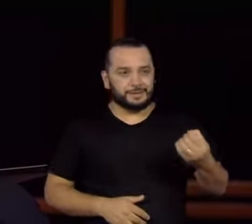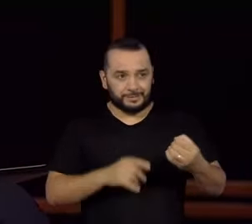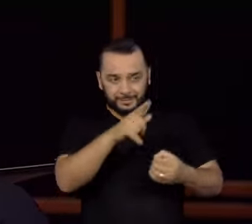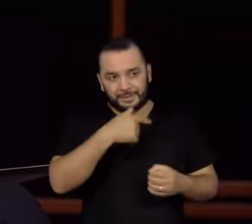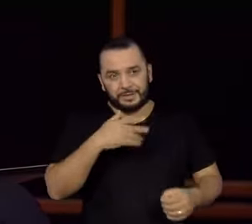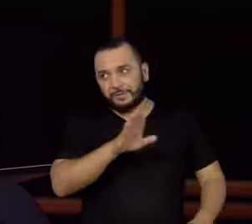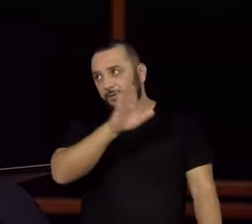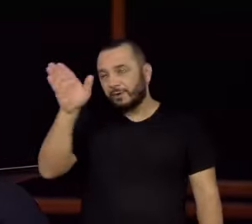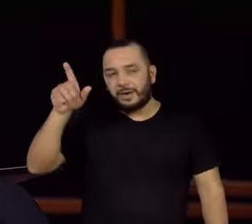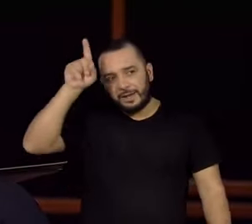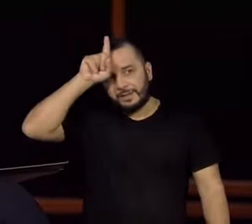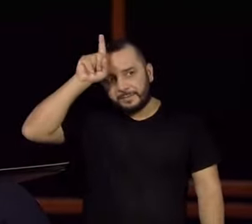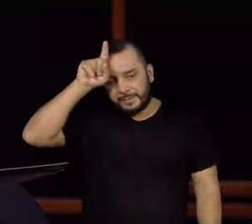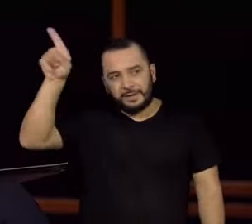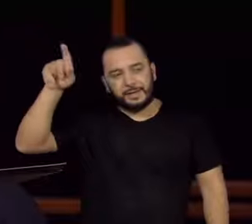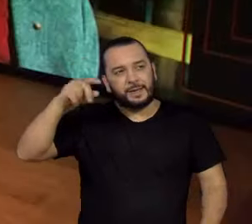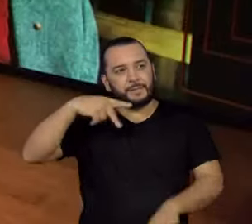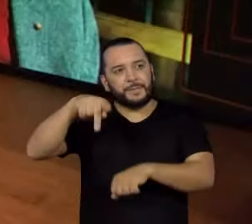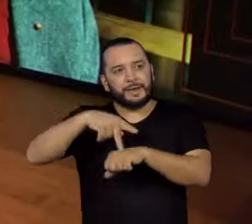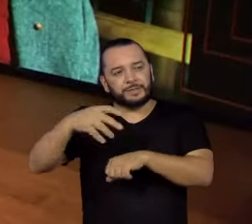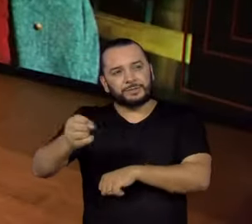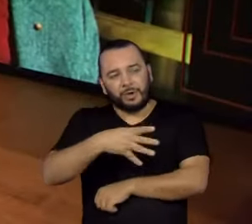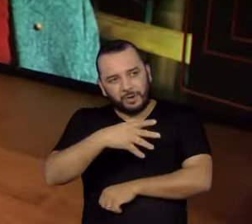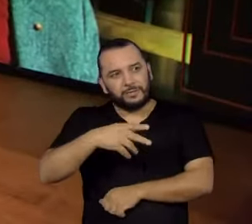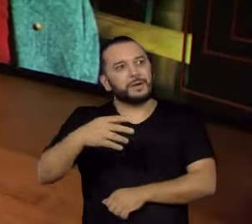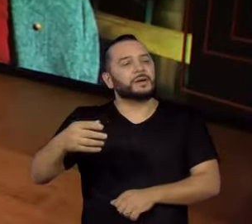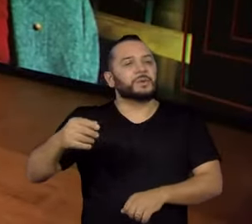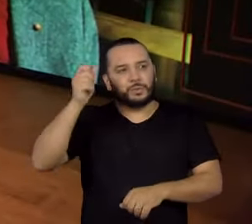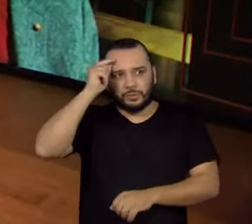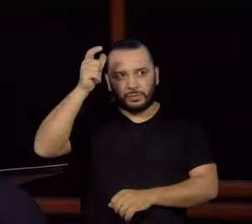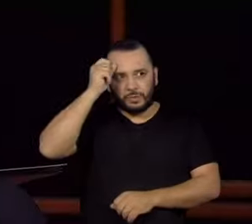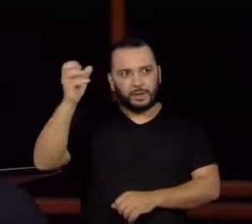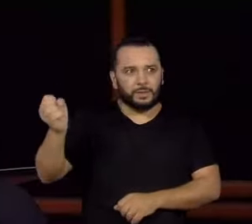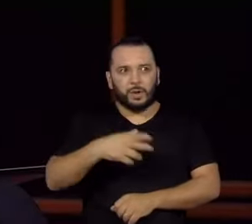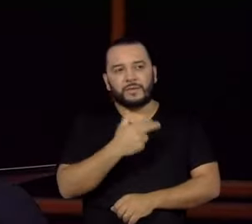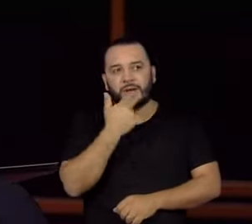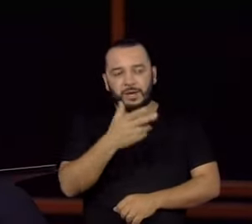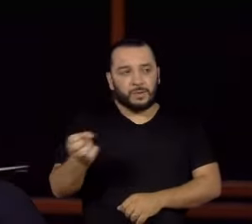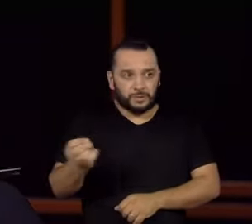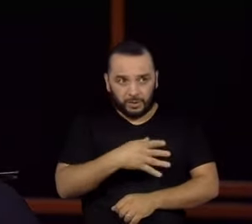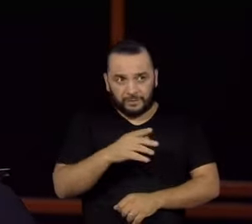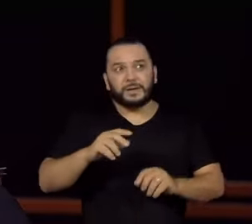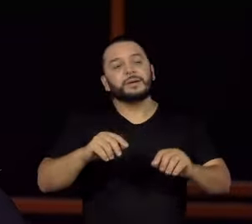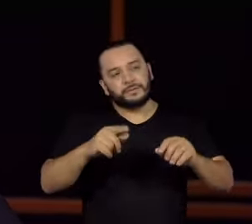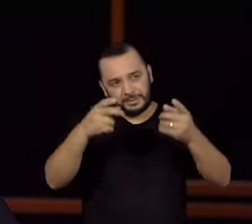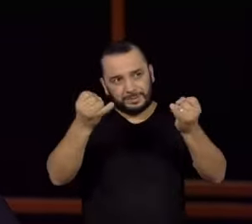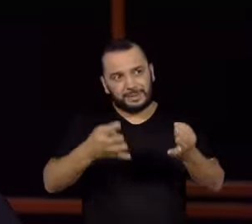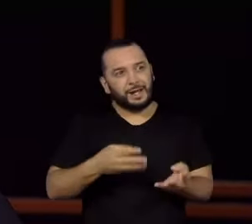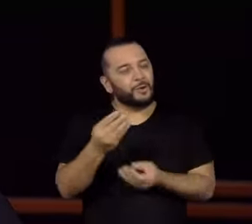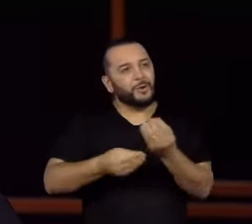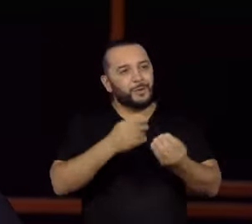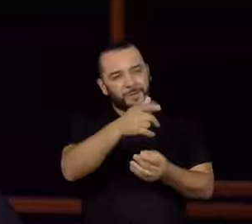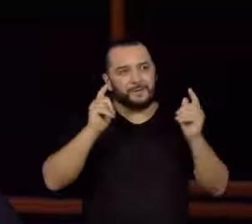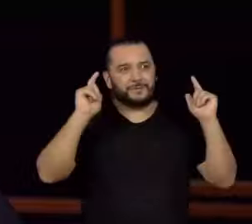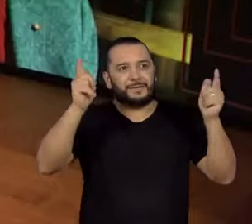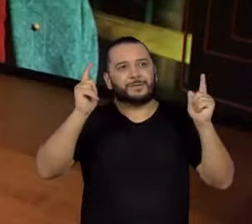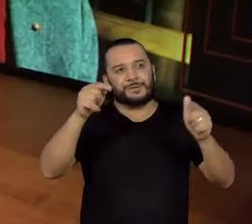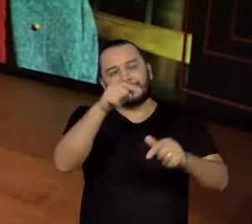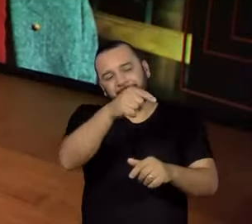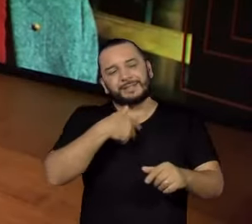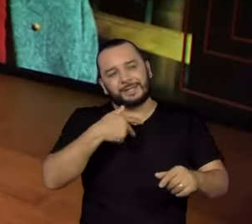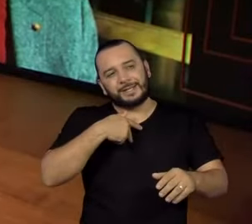país, concertos pela Europa, novas culturas, novas línguas. Vamos falar um pouco mais sobre isso, sobre as aventuras do brasileiro